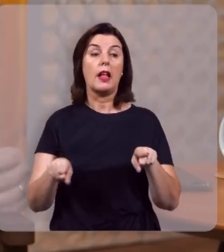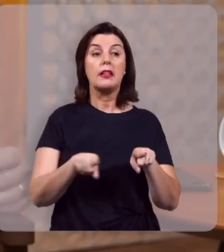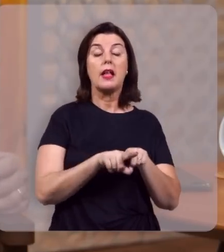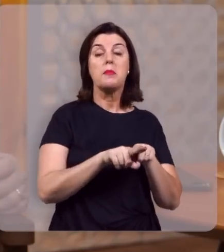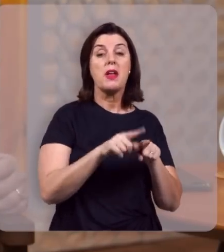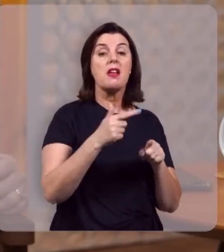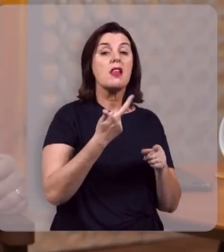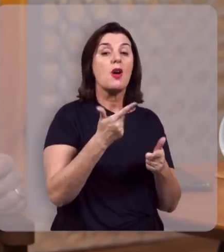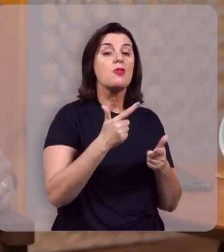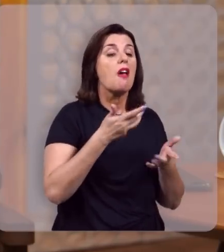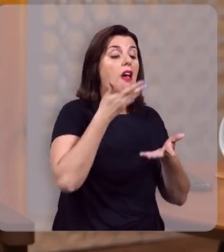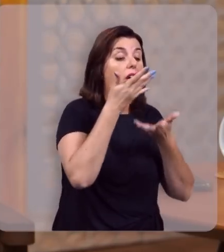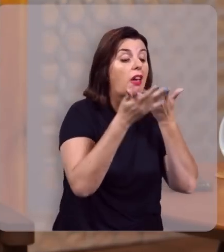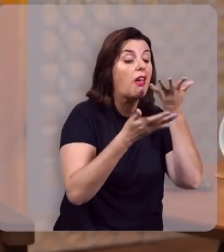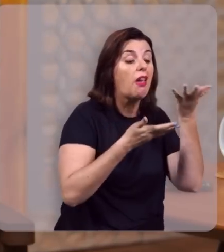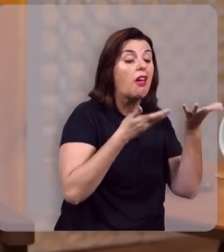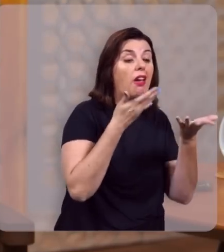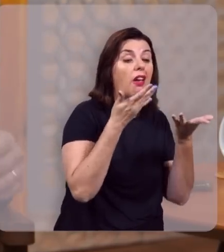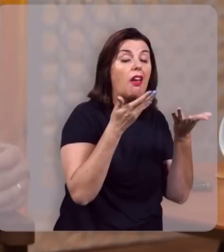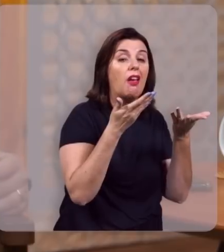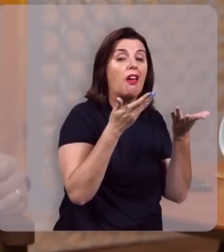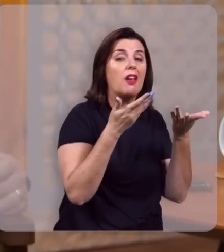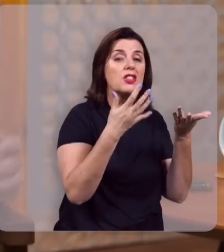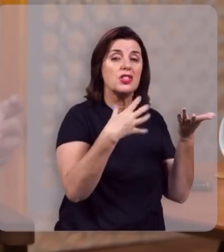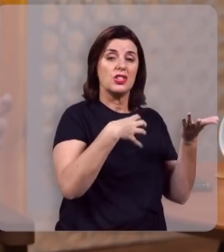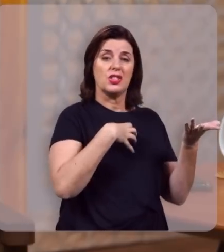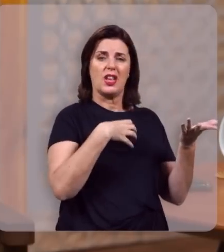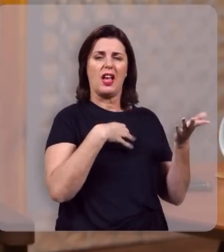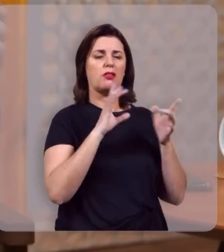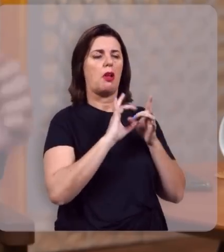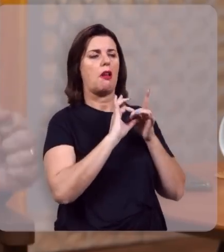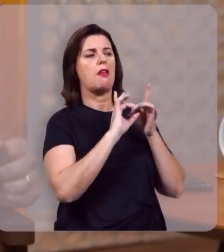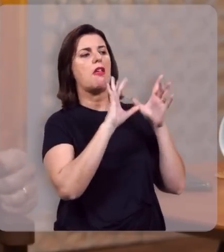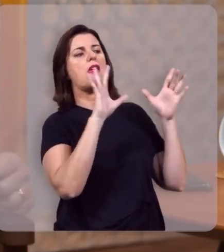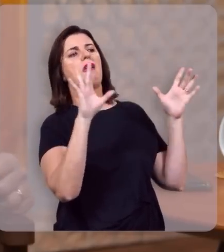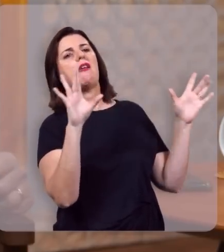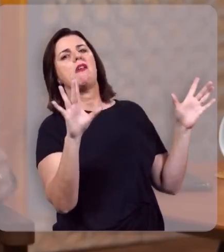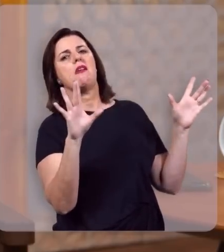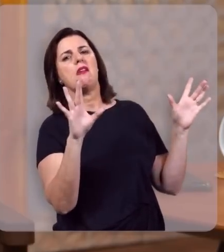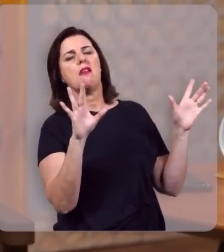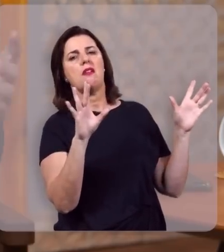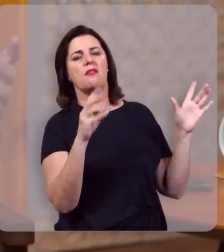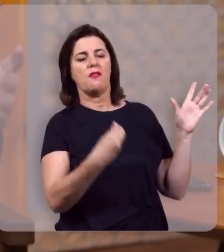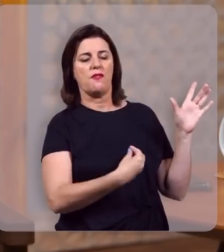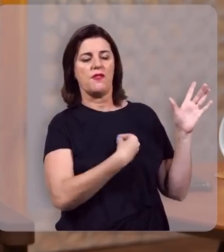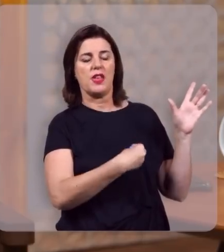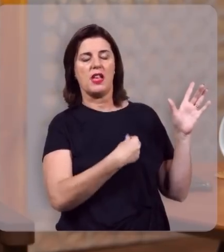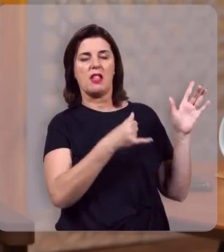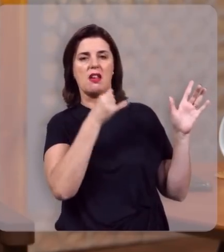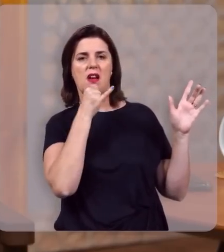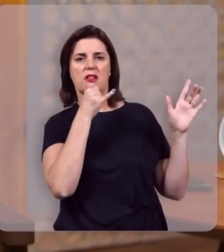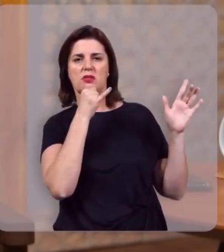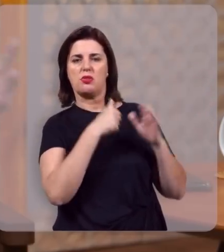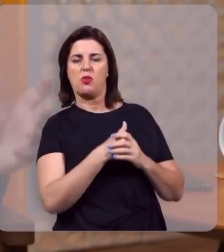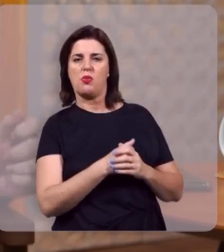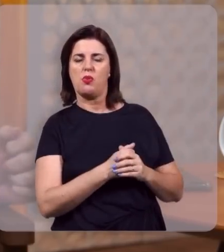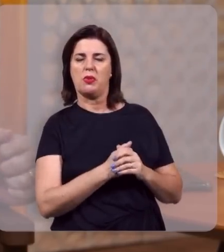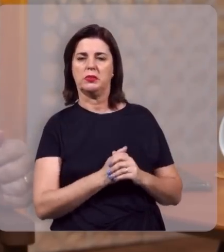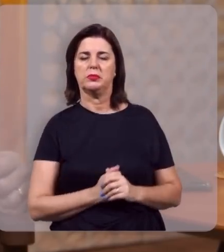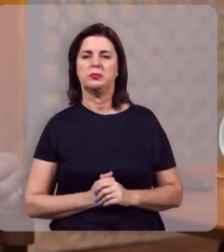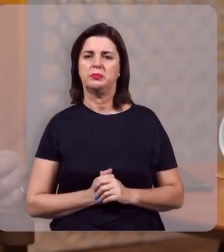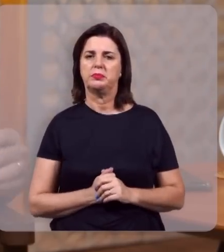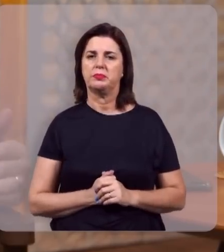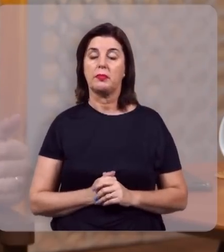também não é seduzido pelo ladrão da licenciosidade que o leva a viver uma vida a partir